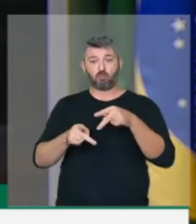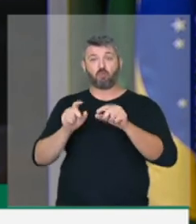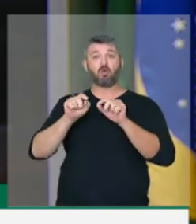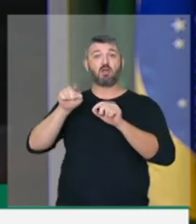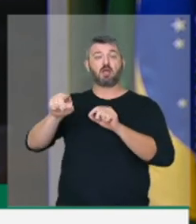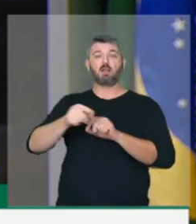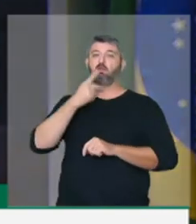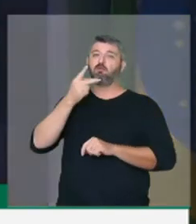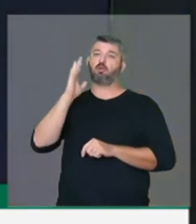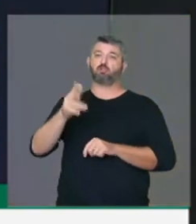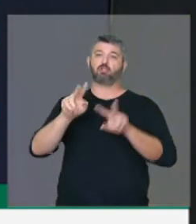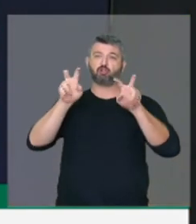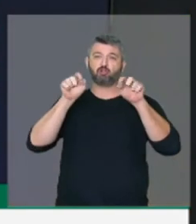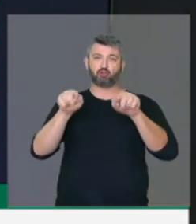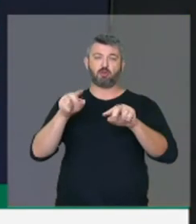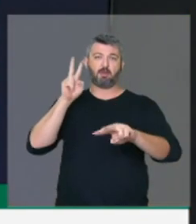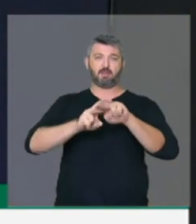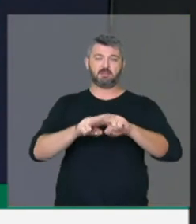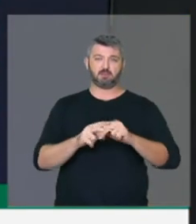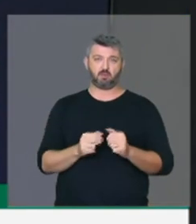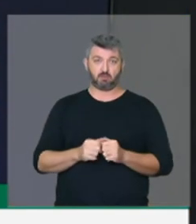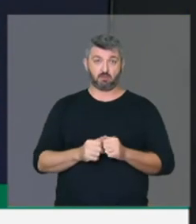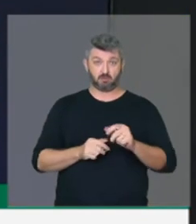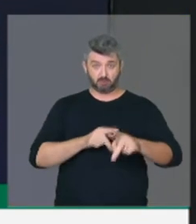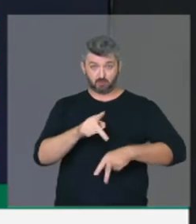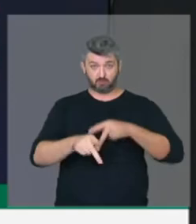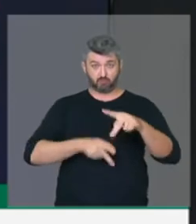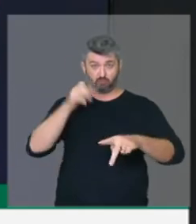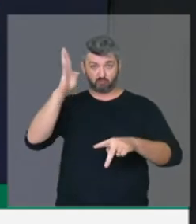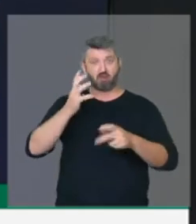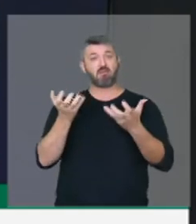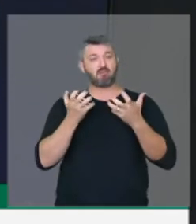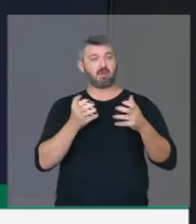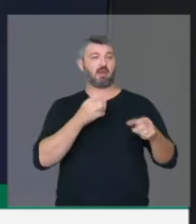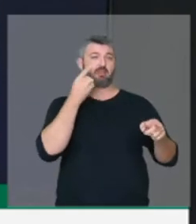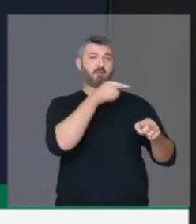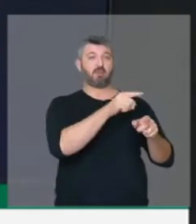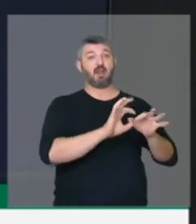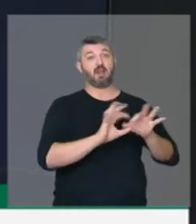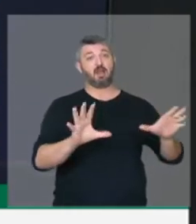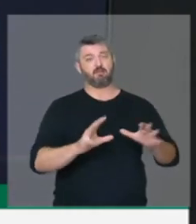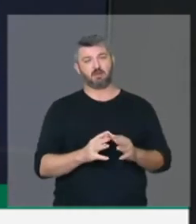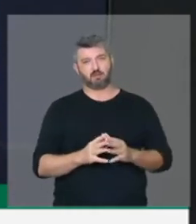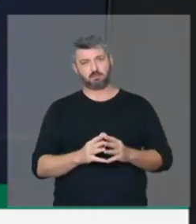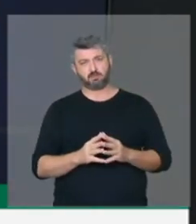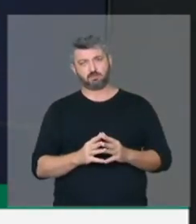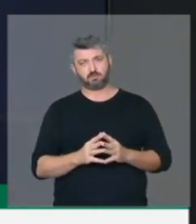têm dito a respeito dessa prisão. O povo brasileiro quer a liberdade de Daniel Silveira.